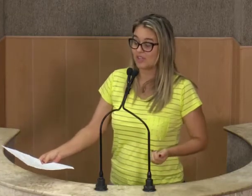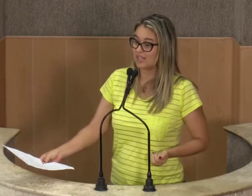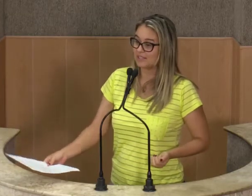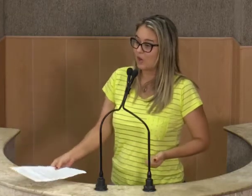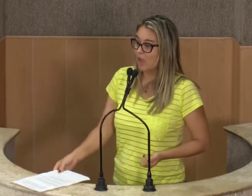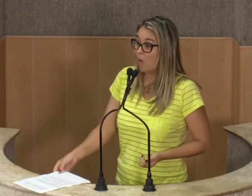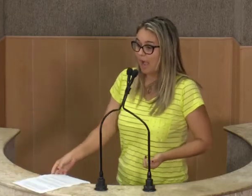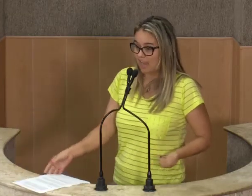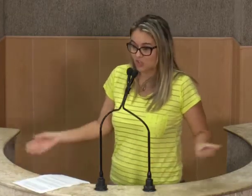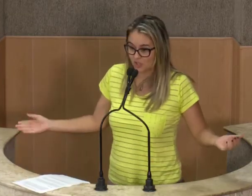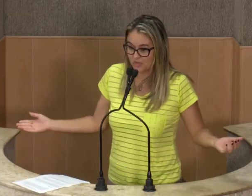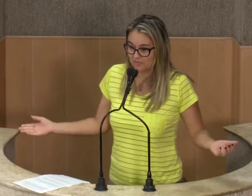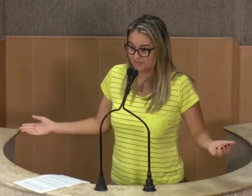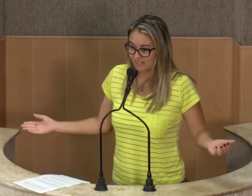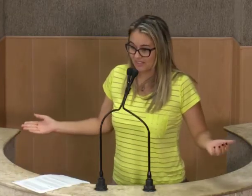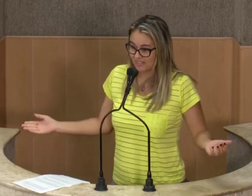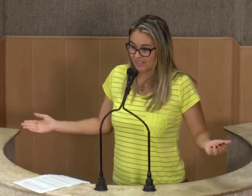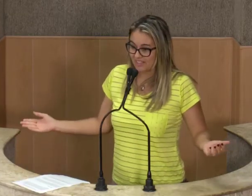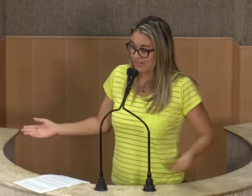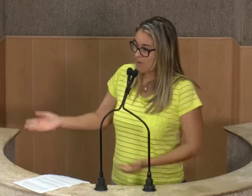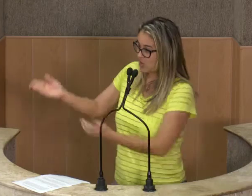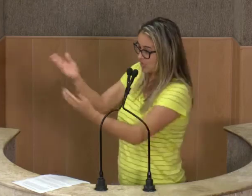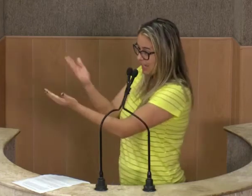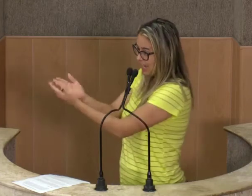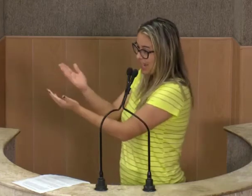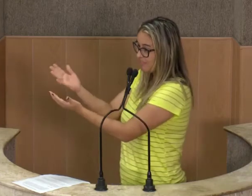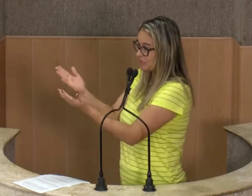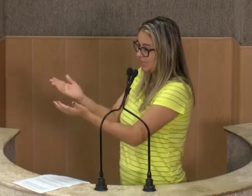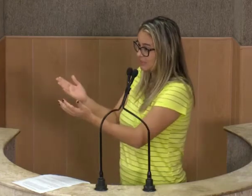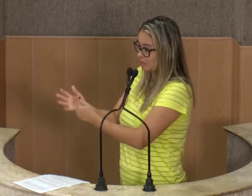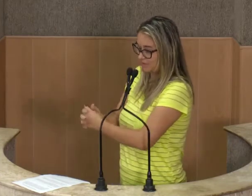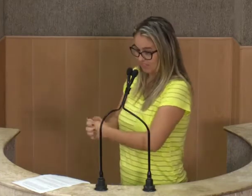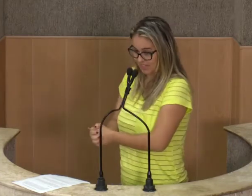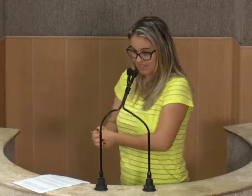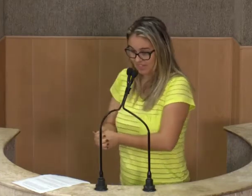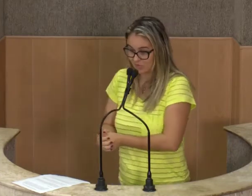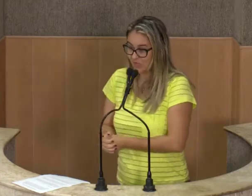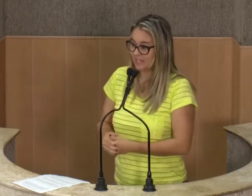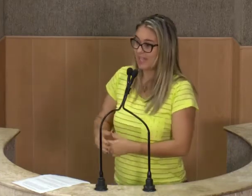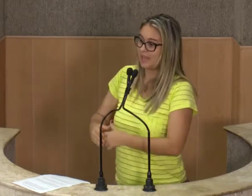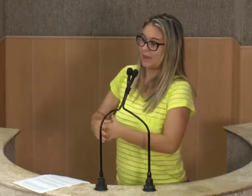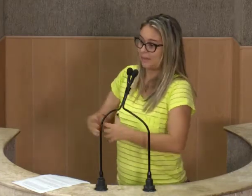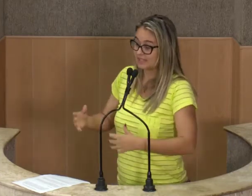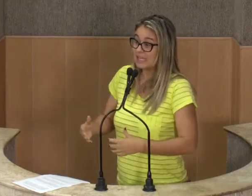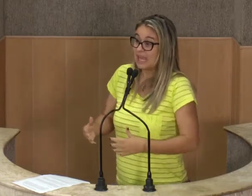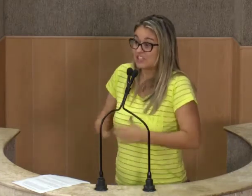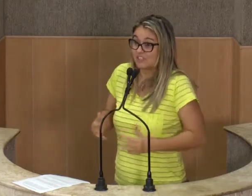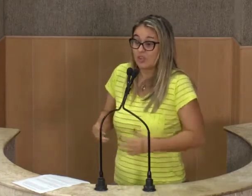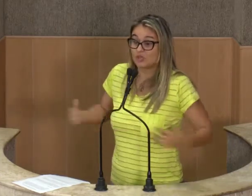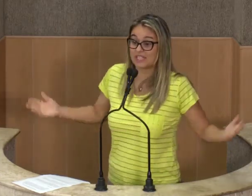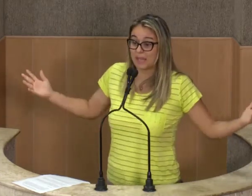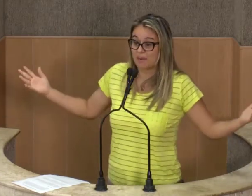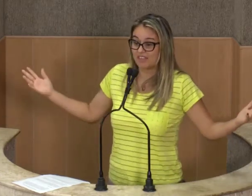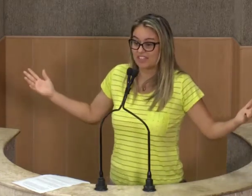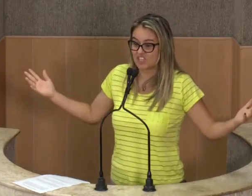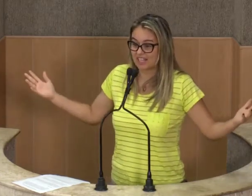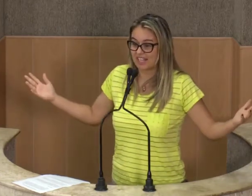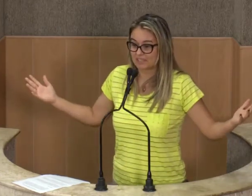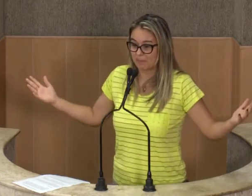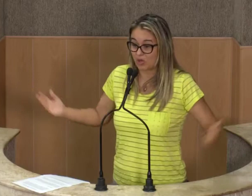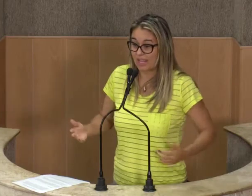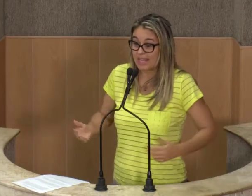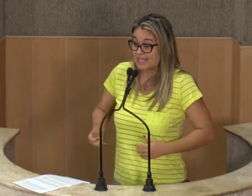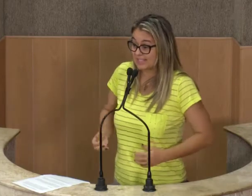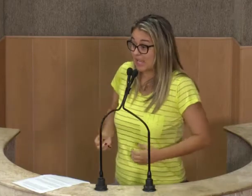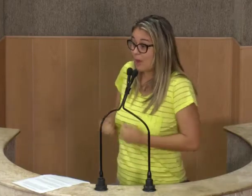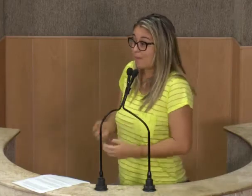de minha autoria. Então, eu acho que mostrar a vontade do prefeito, né, a base, a gente vai conseguir aprovar nesta